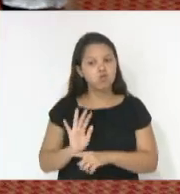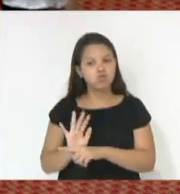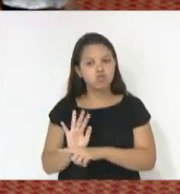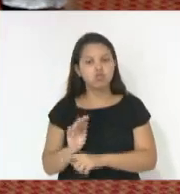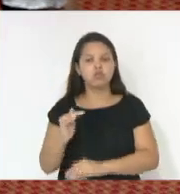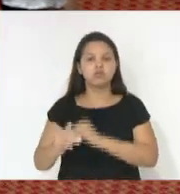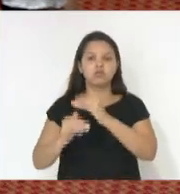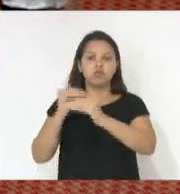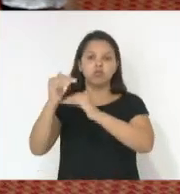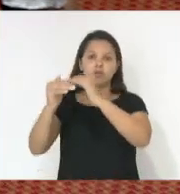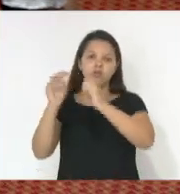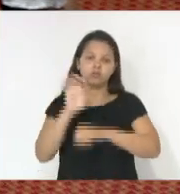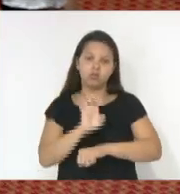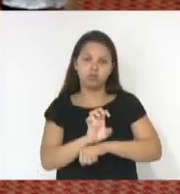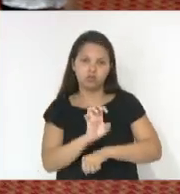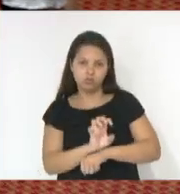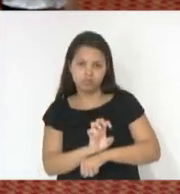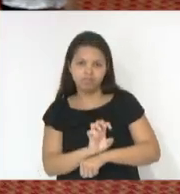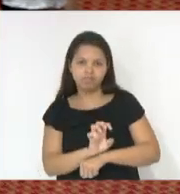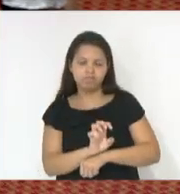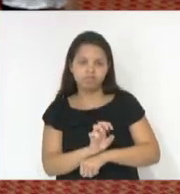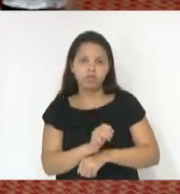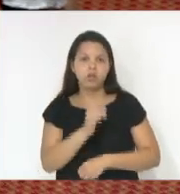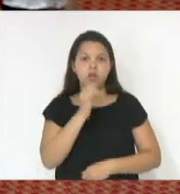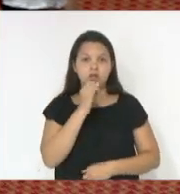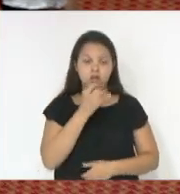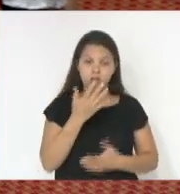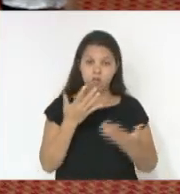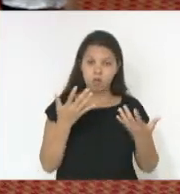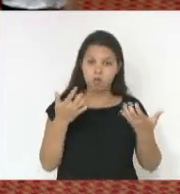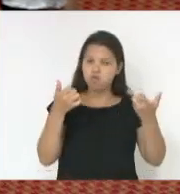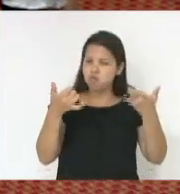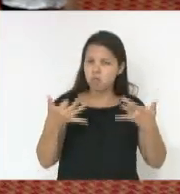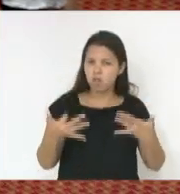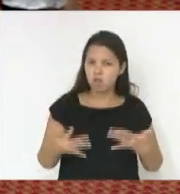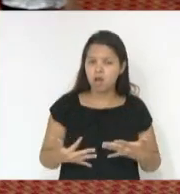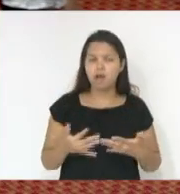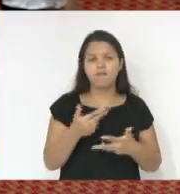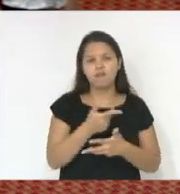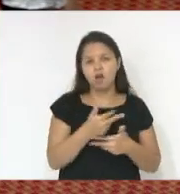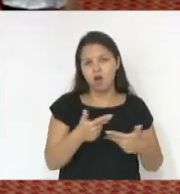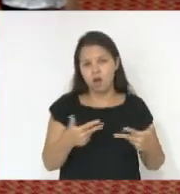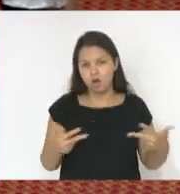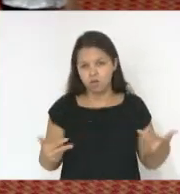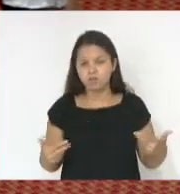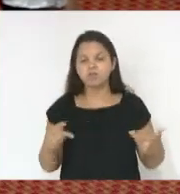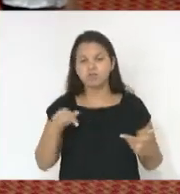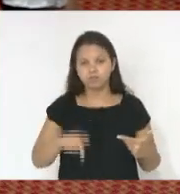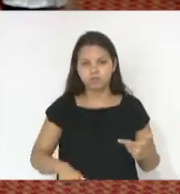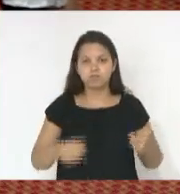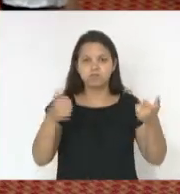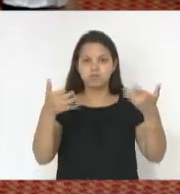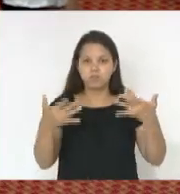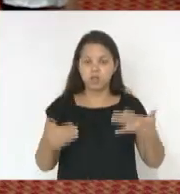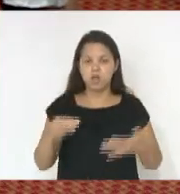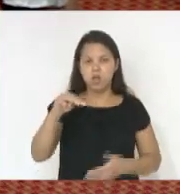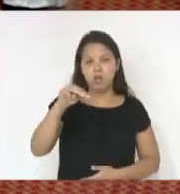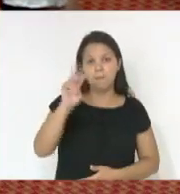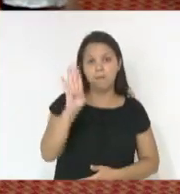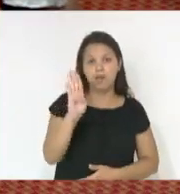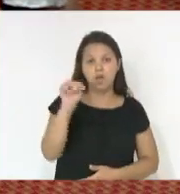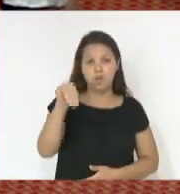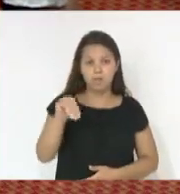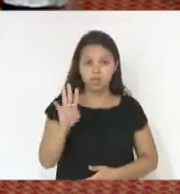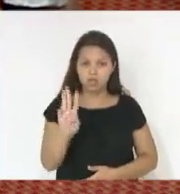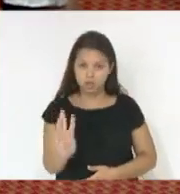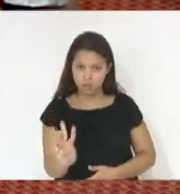Estado. Exemplos são muitos que nós podemos citar, e aqui foi citado a BMW. Mas quantas